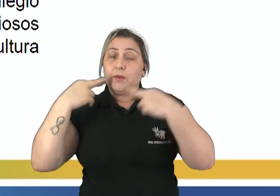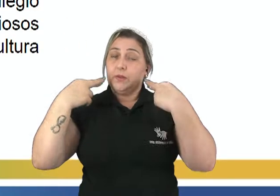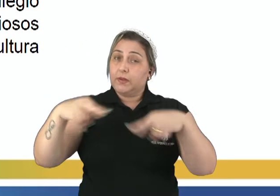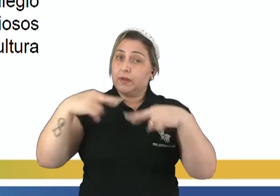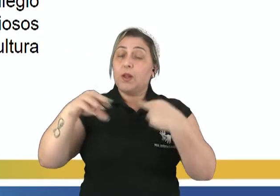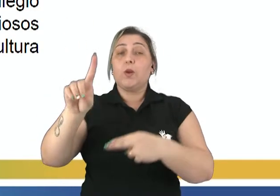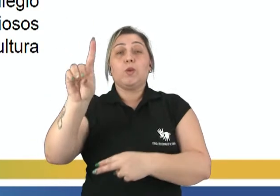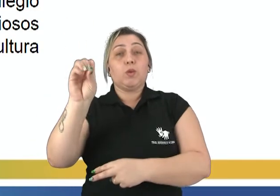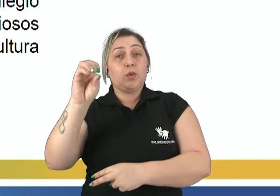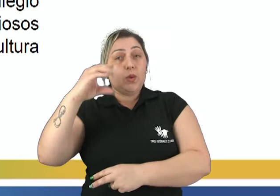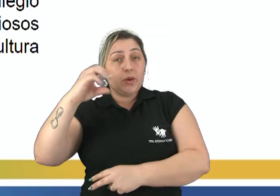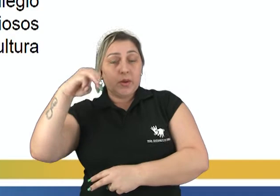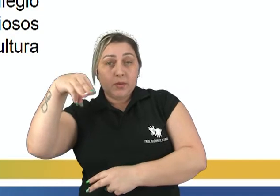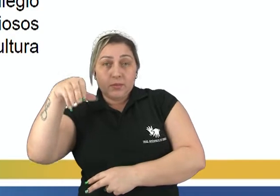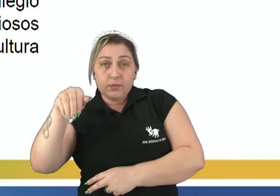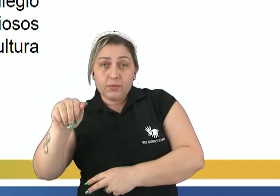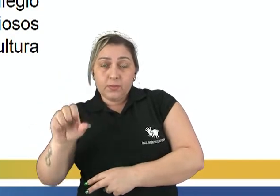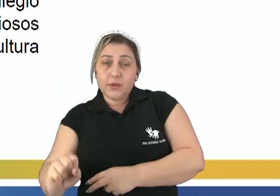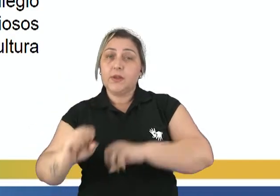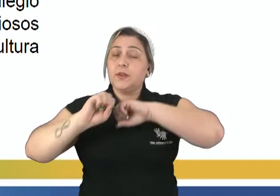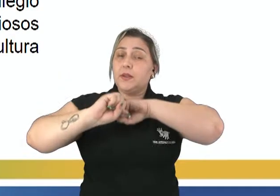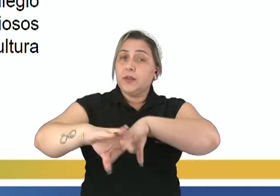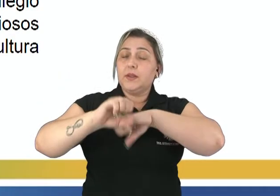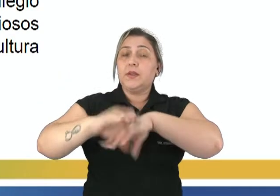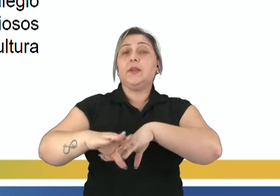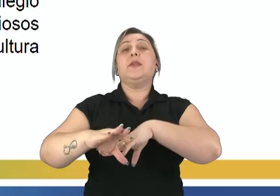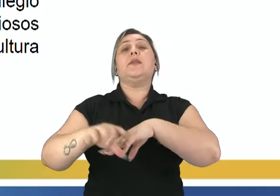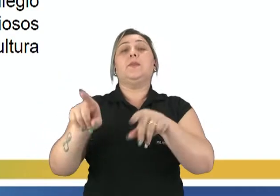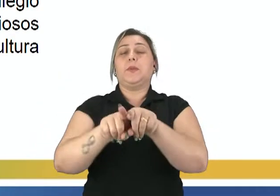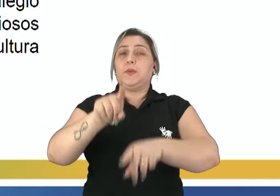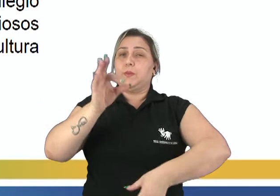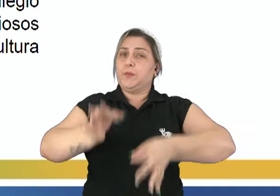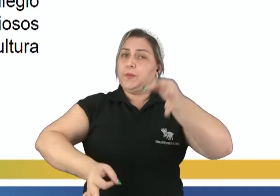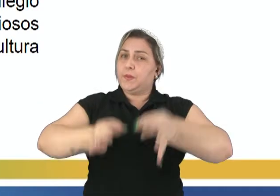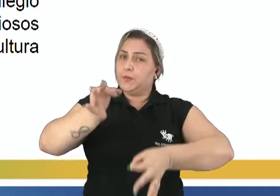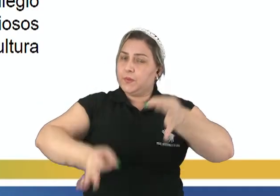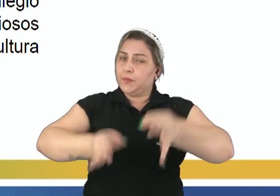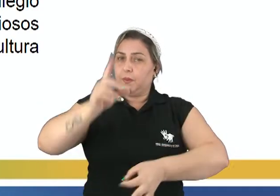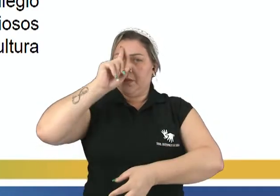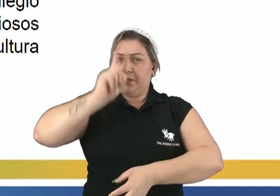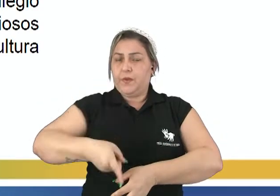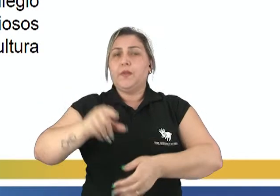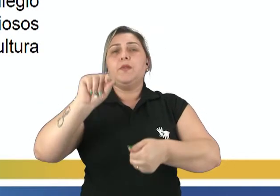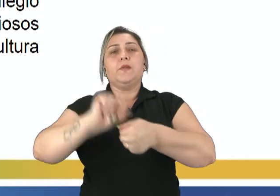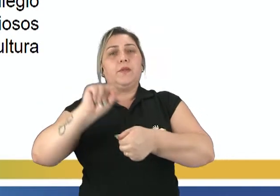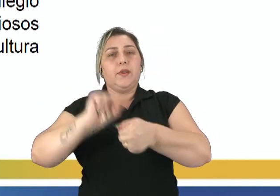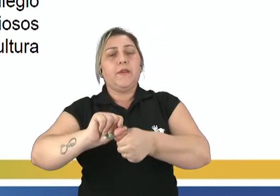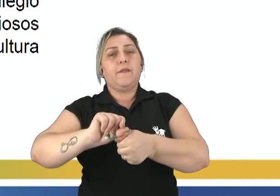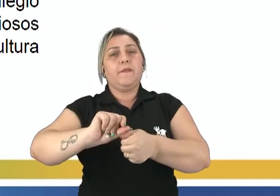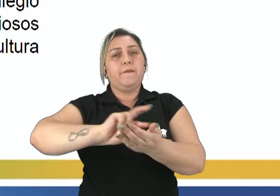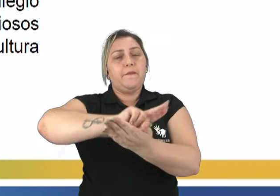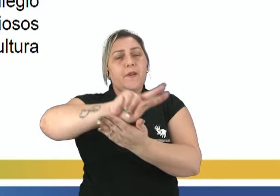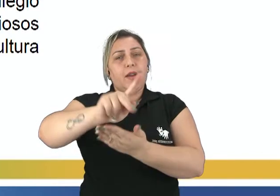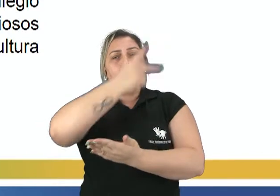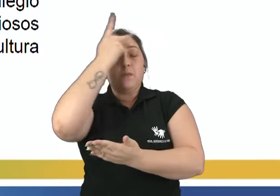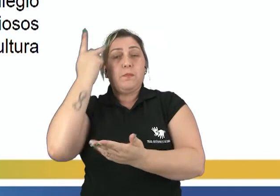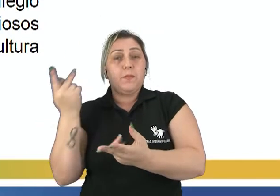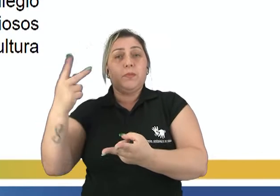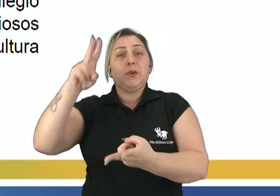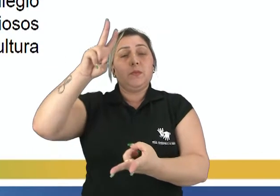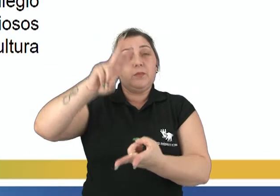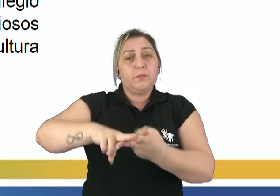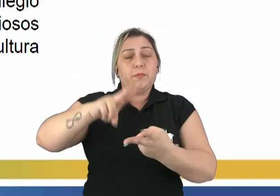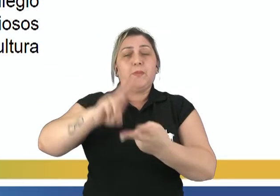aos dogmas e ensinamentos religiosos, tribunais inquisitórios foram realizados e várias pessoas